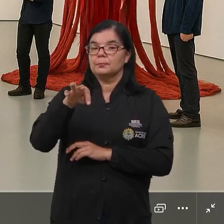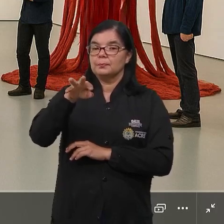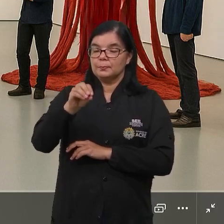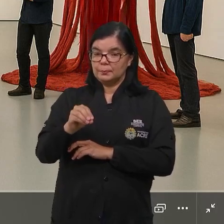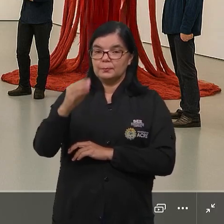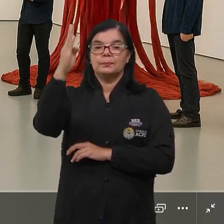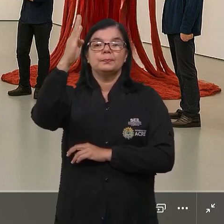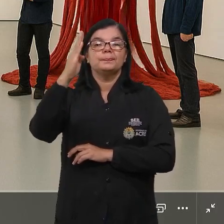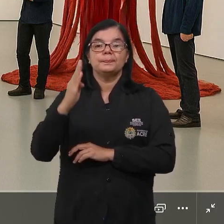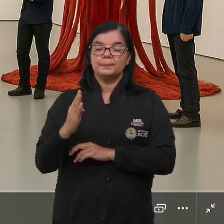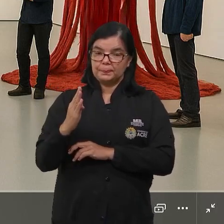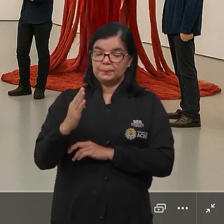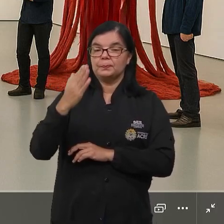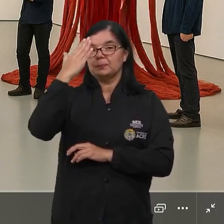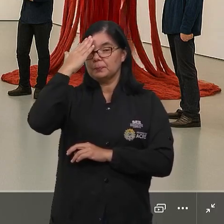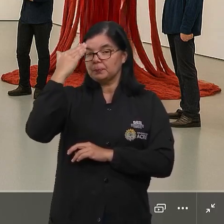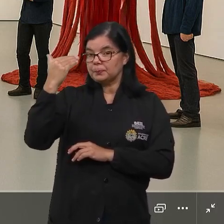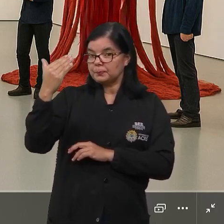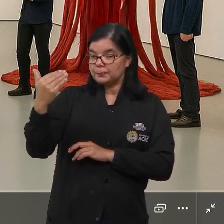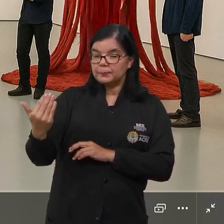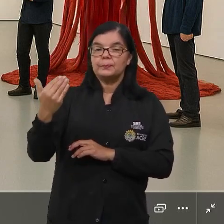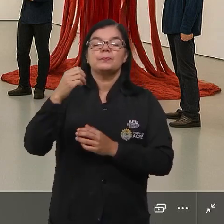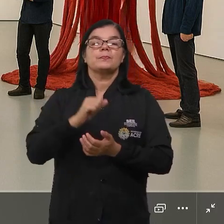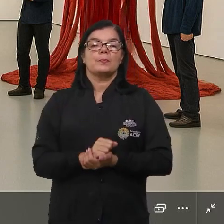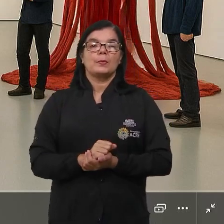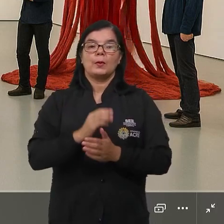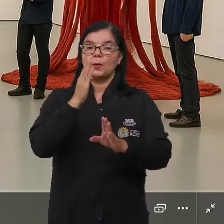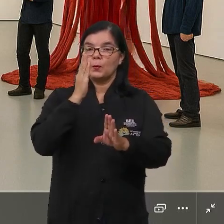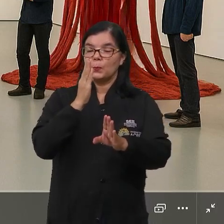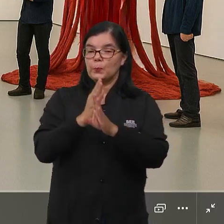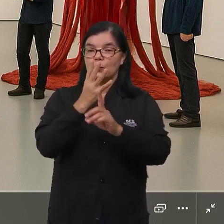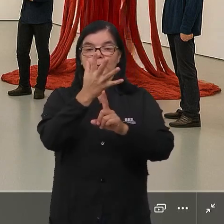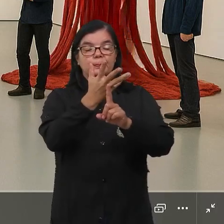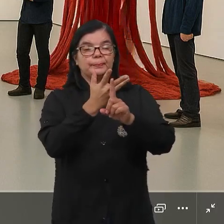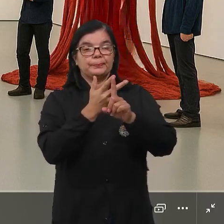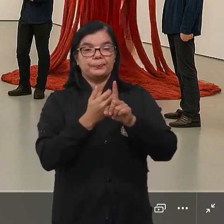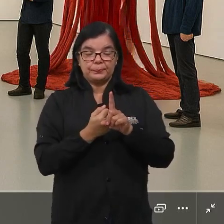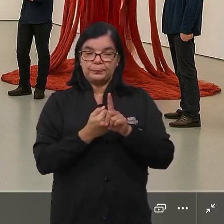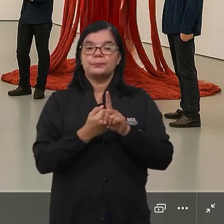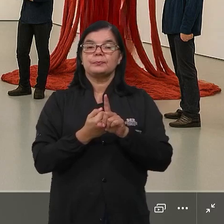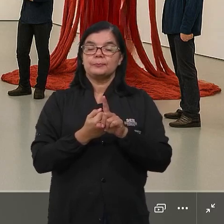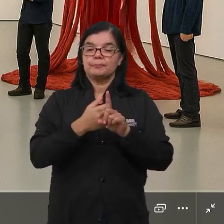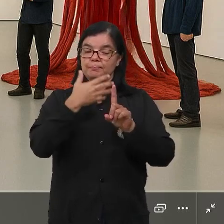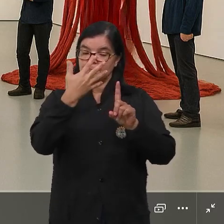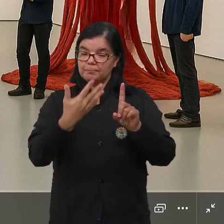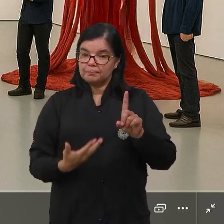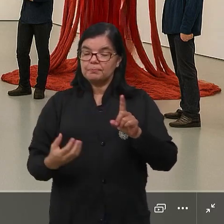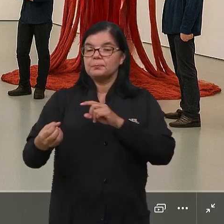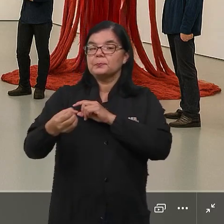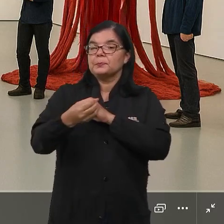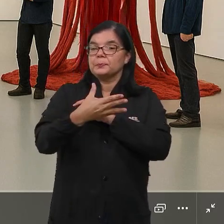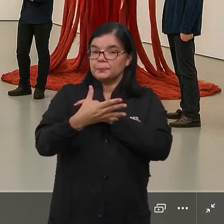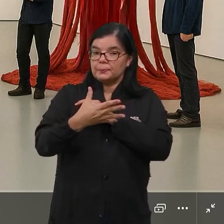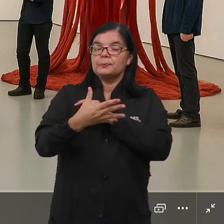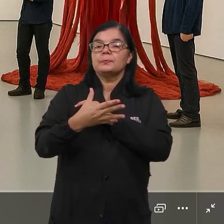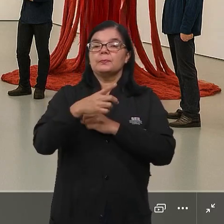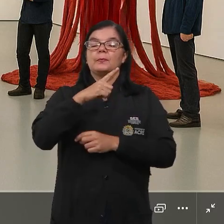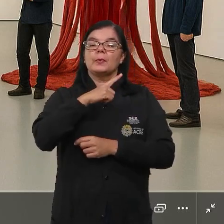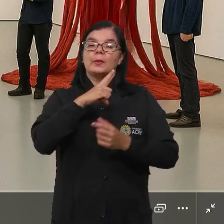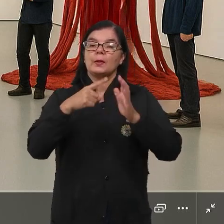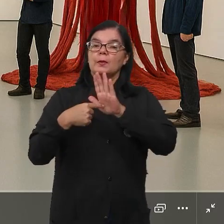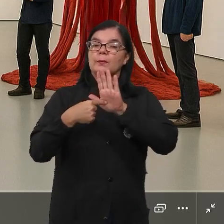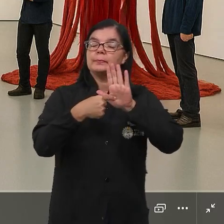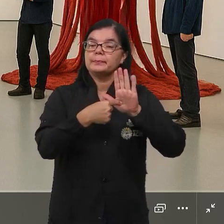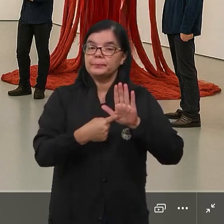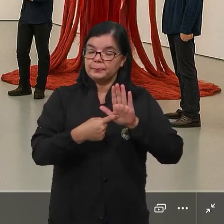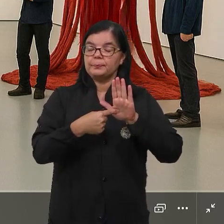plástico brasileiro, famosíssimo, por conta das suas obras tão irreverentes e inovadoras. Ele traz aí